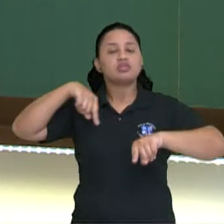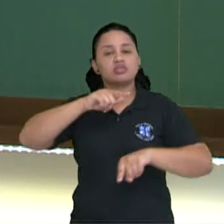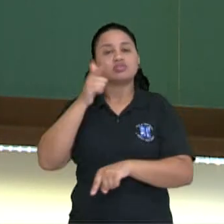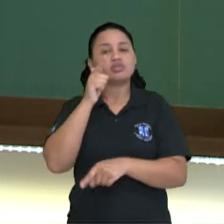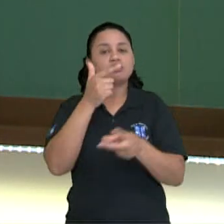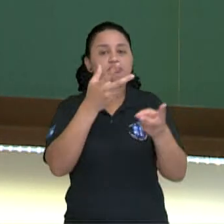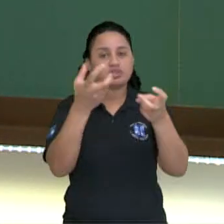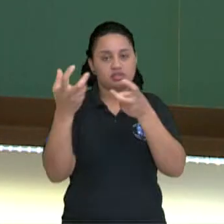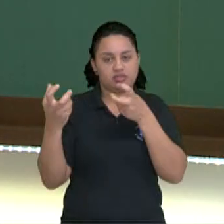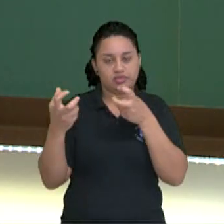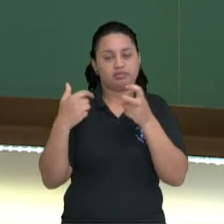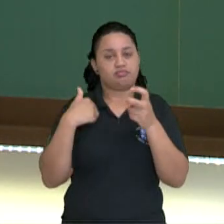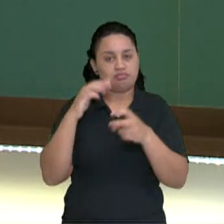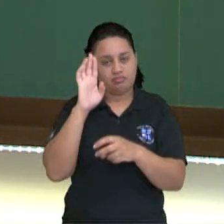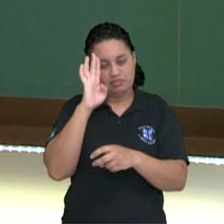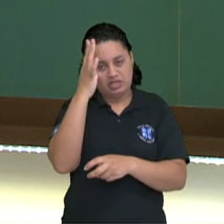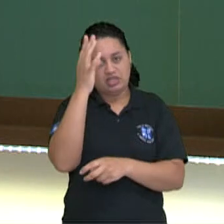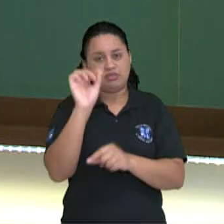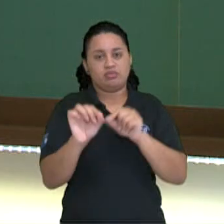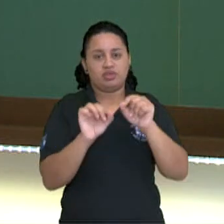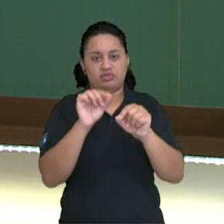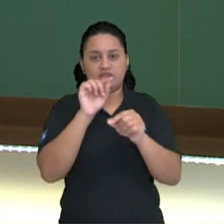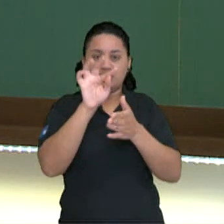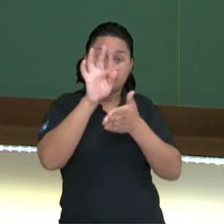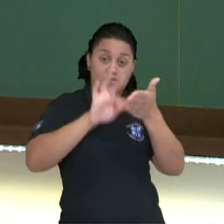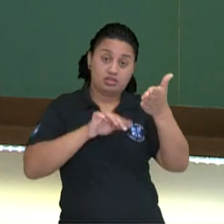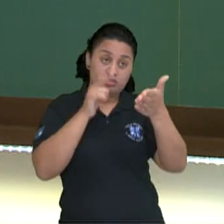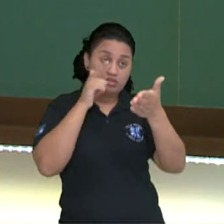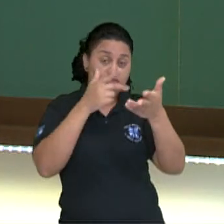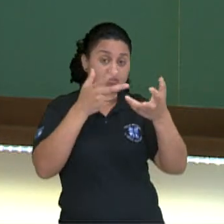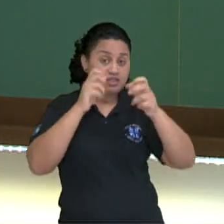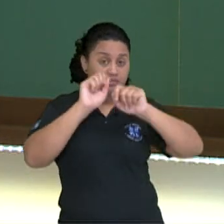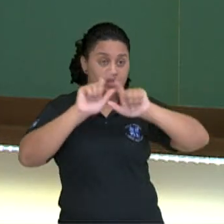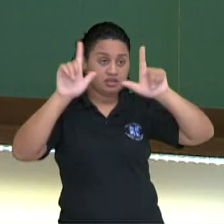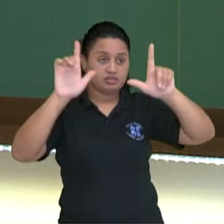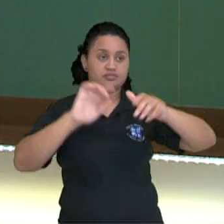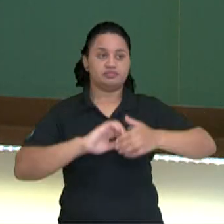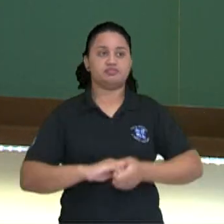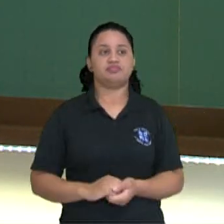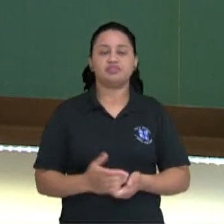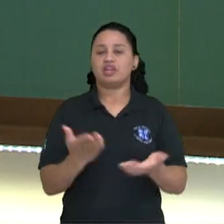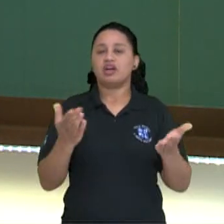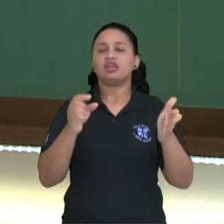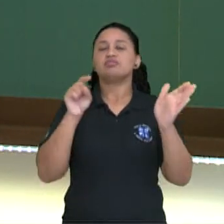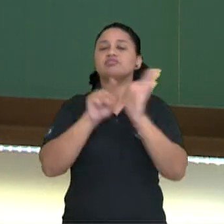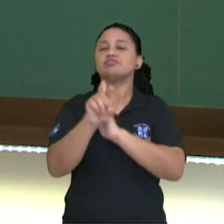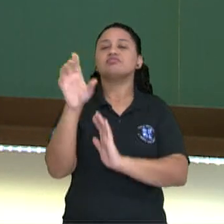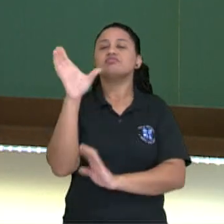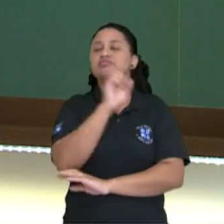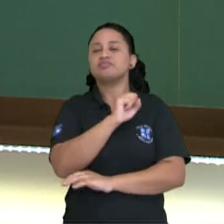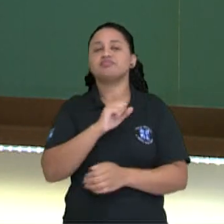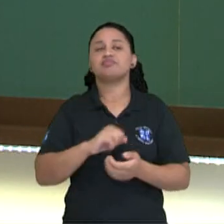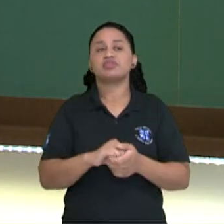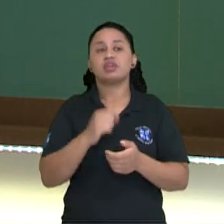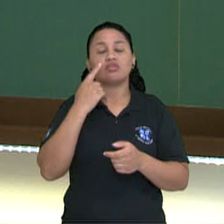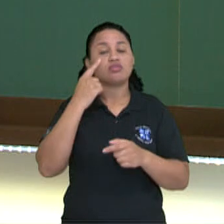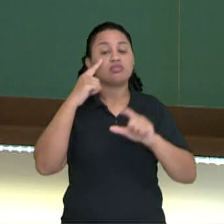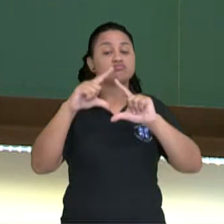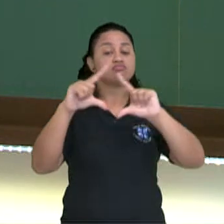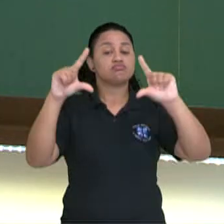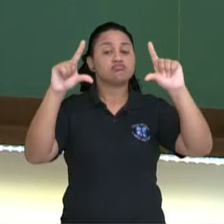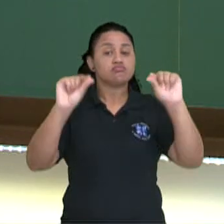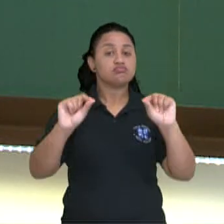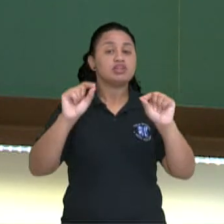percebe, tá? Principalmente aqui nesse texto. Um quiz agora para vocês. Considere o fragmento em destaque